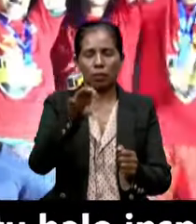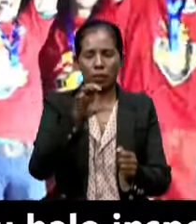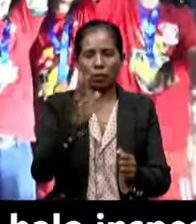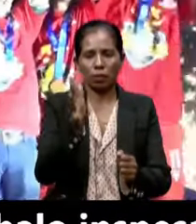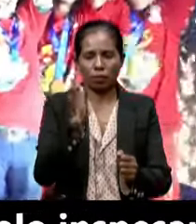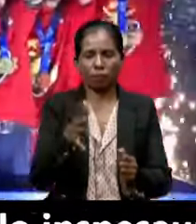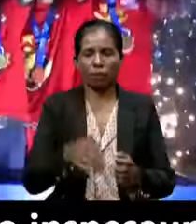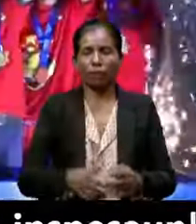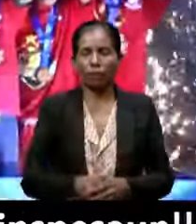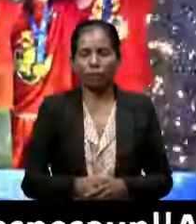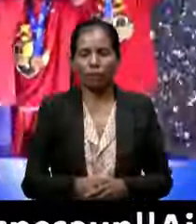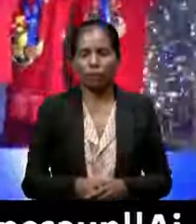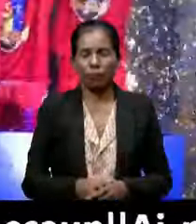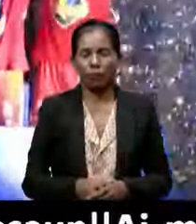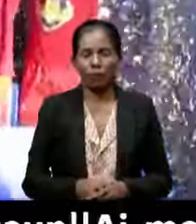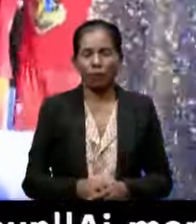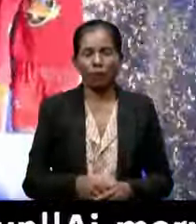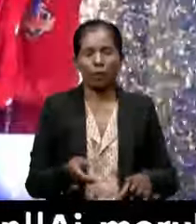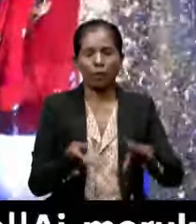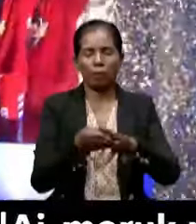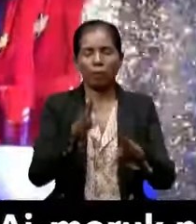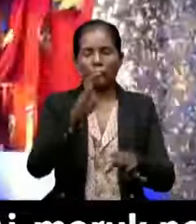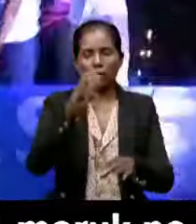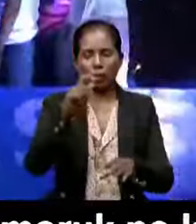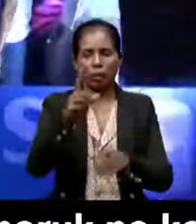5-0. Enquanto jogo Ben Setel Cup lau